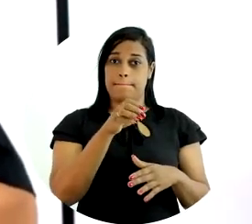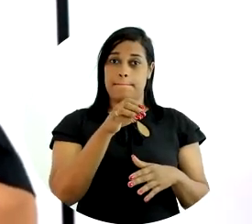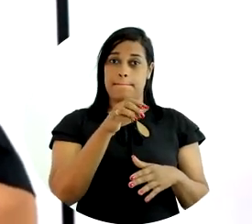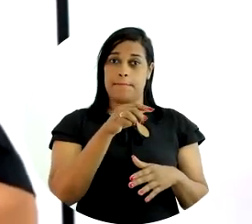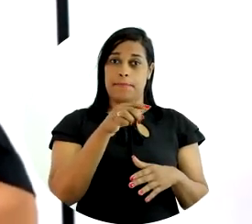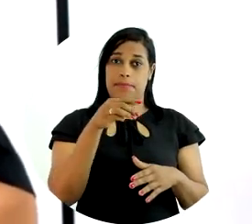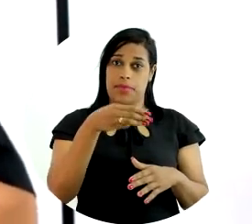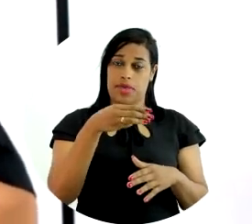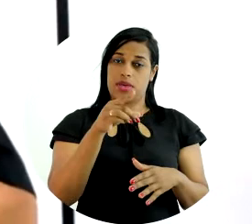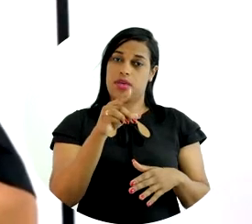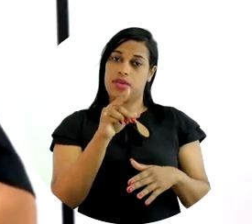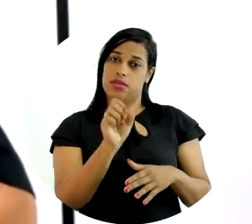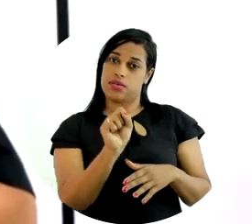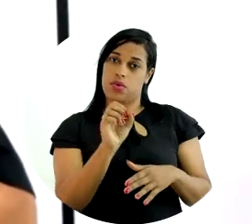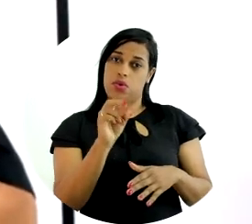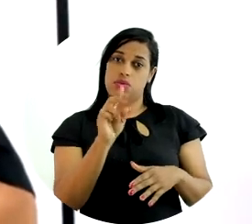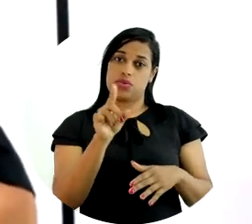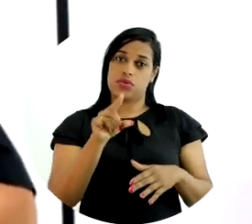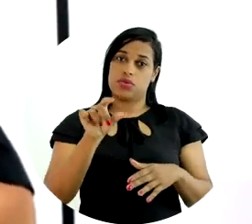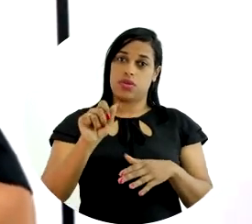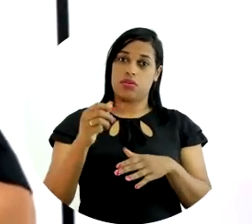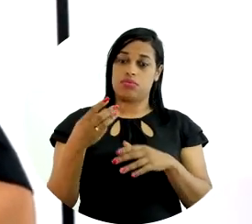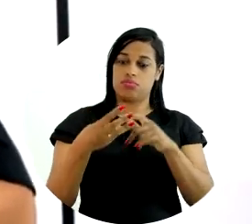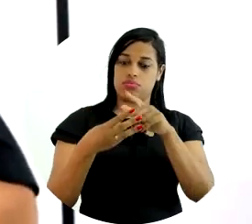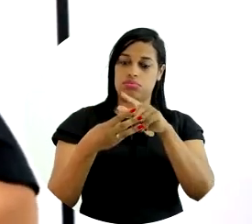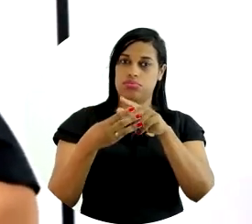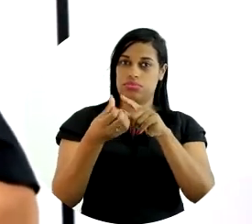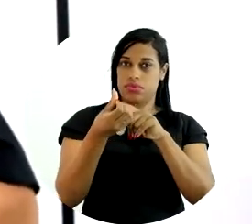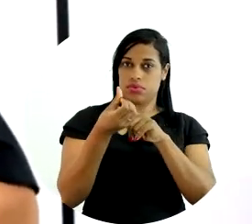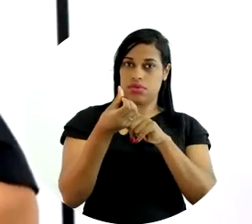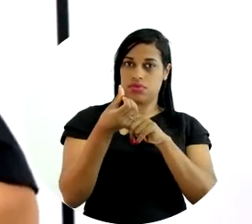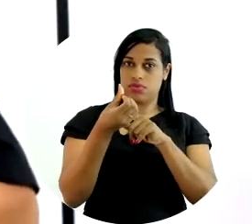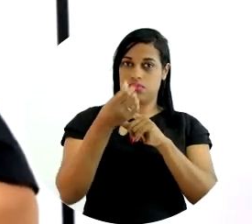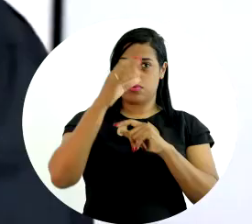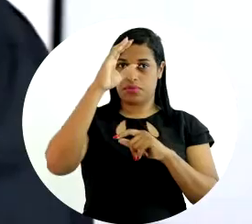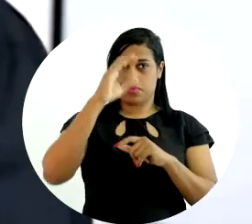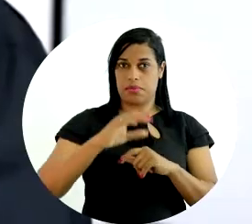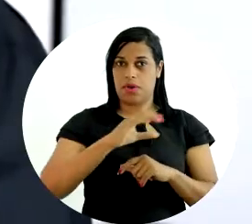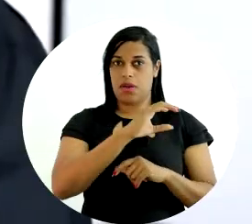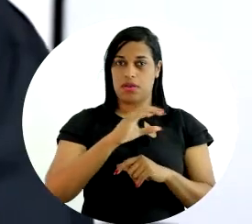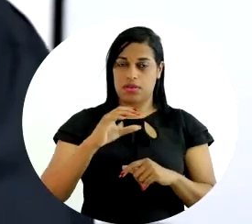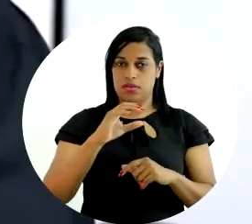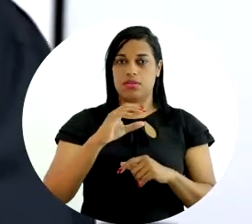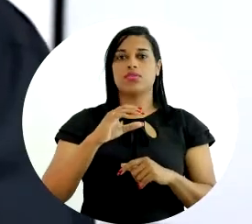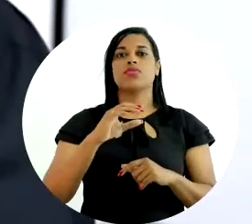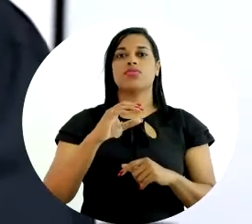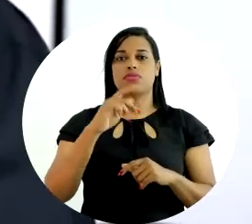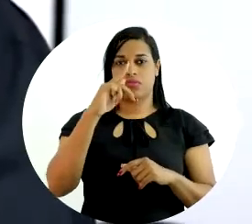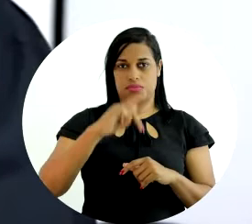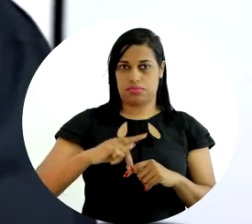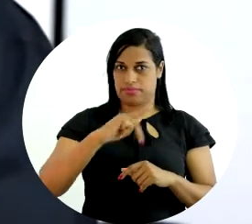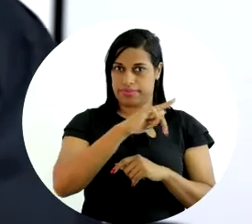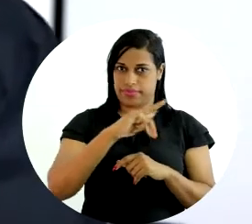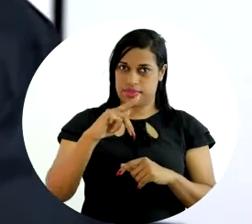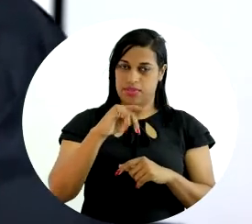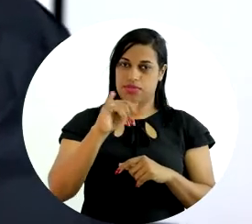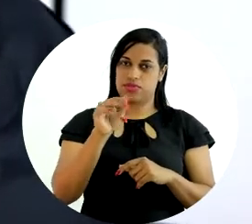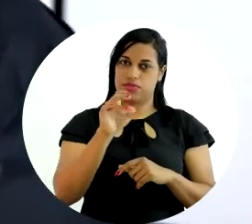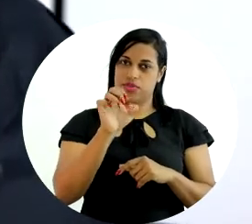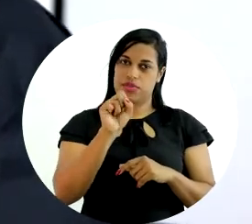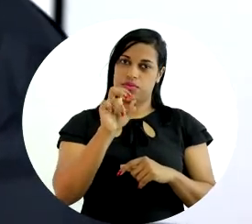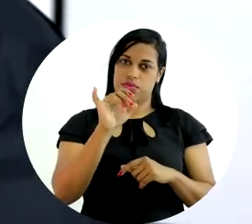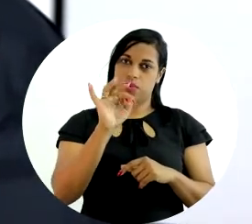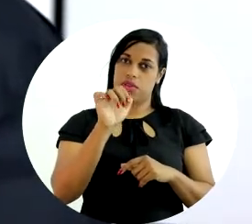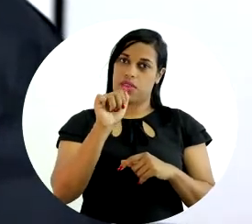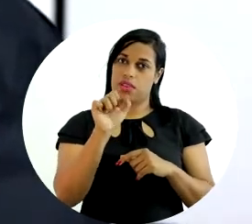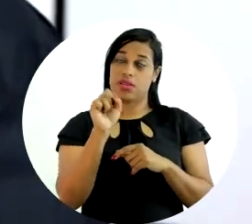com o primeiro governador geral e todos com ele é fez padre jesuíta porque a intenção da coroa portuguesa